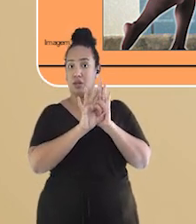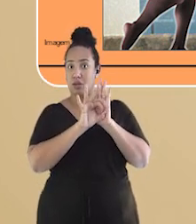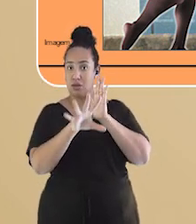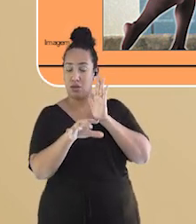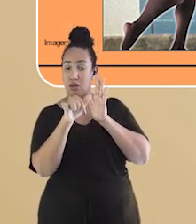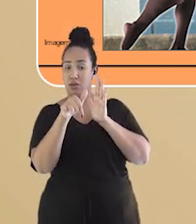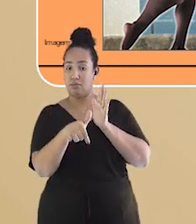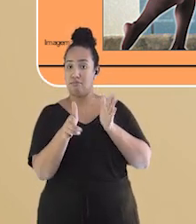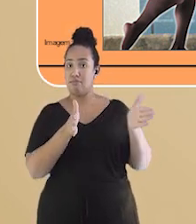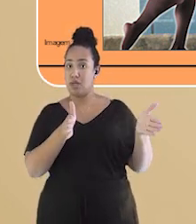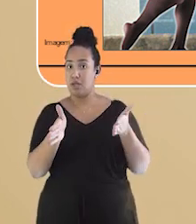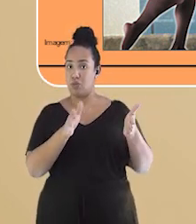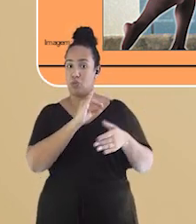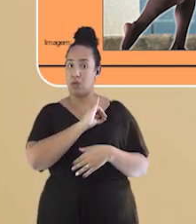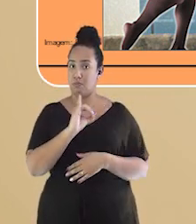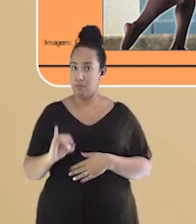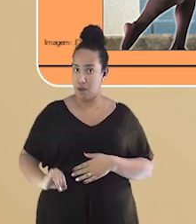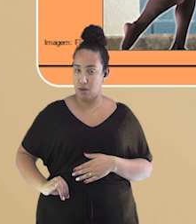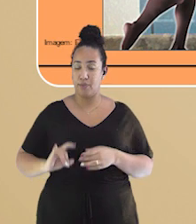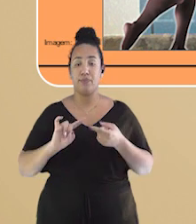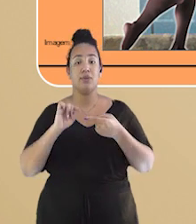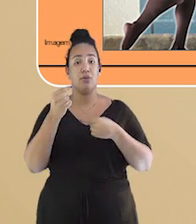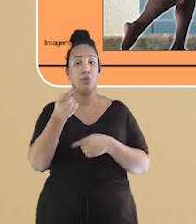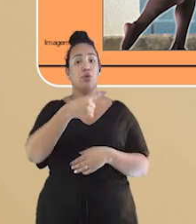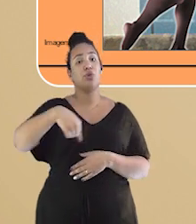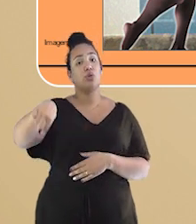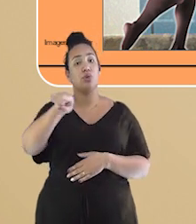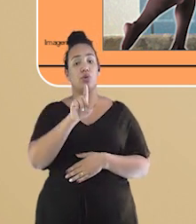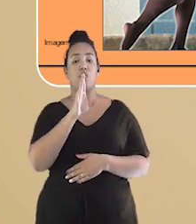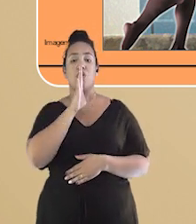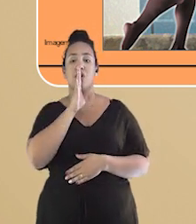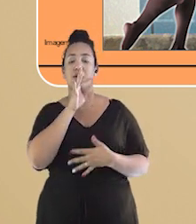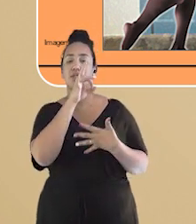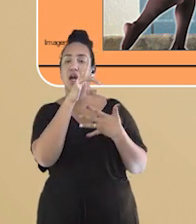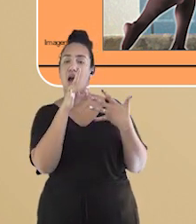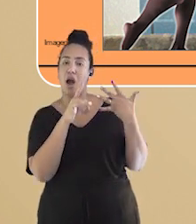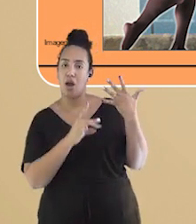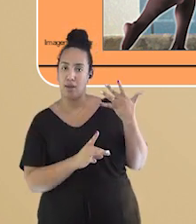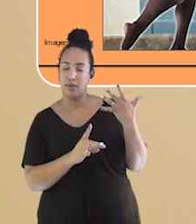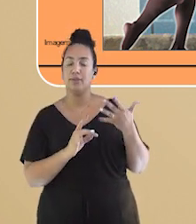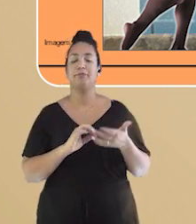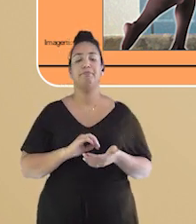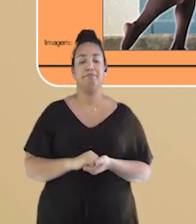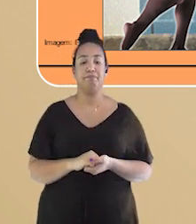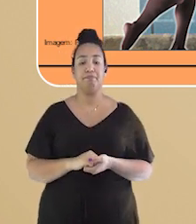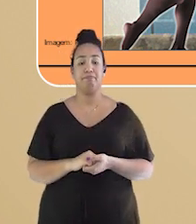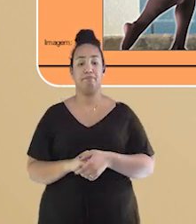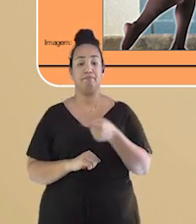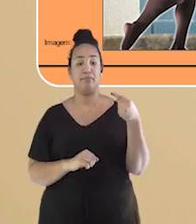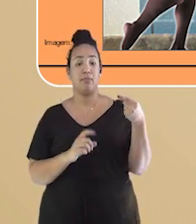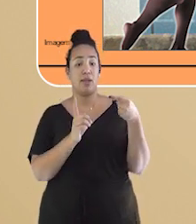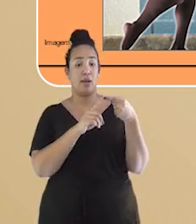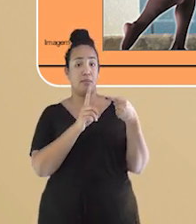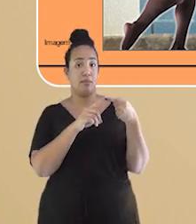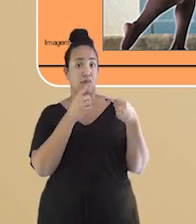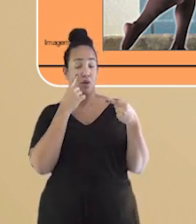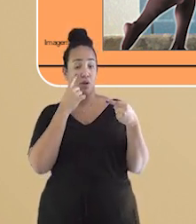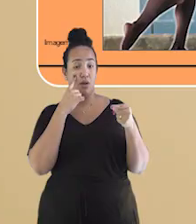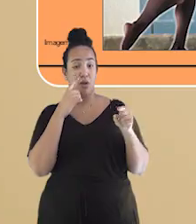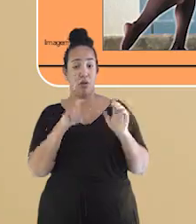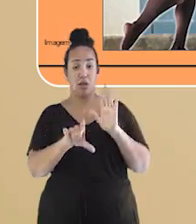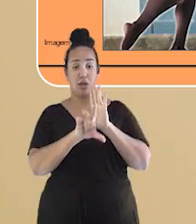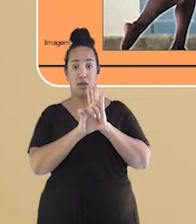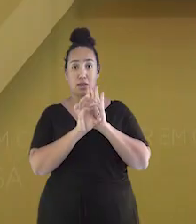no período imperial. Depois vamos conhecer e comentar cada uma especificamente. Então, a primeira lei que nós vamos ver aqui é a